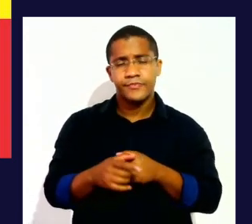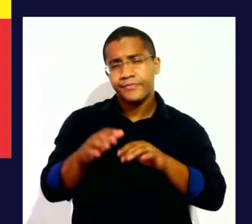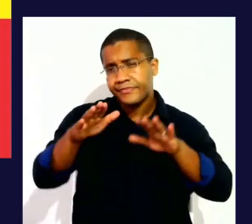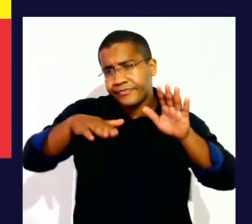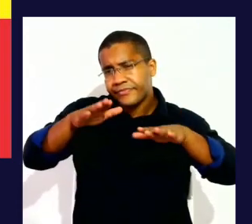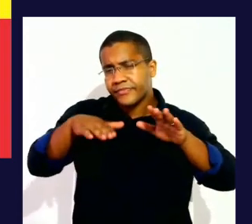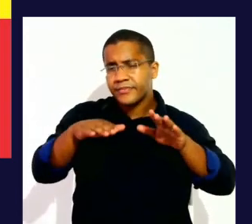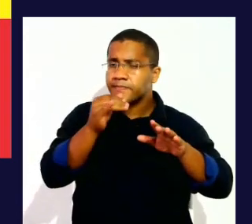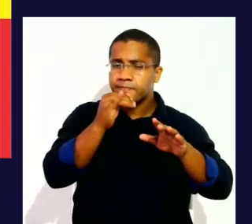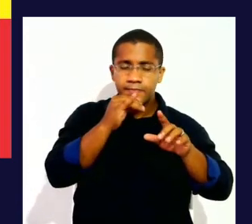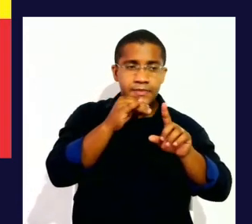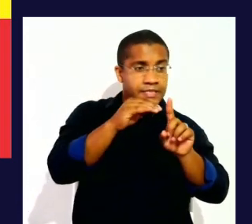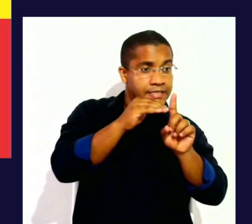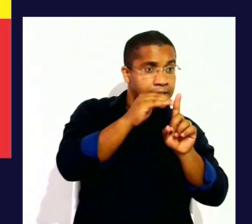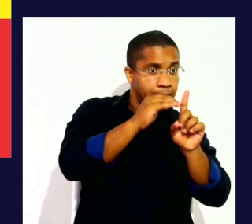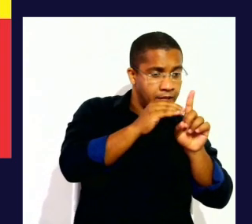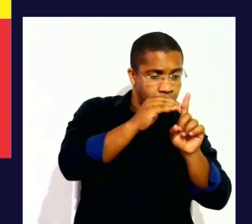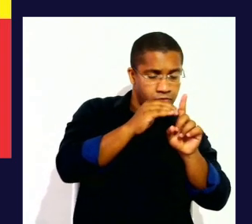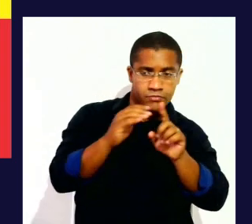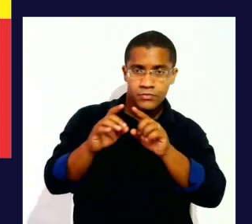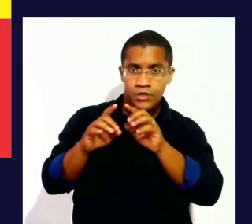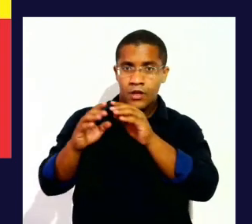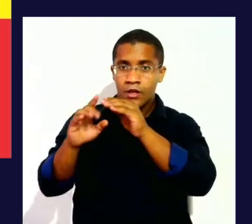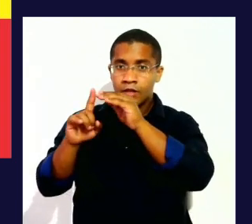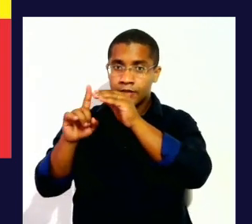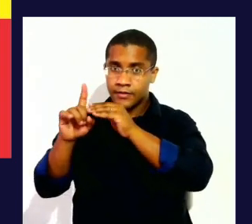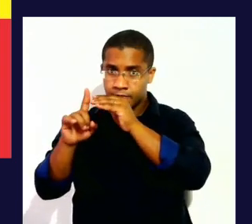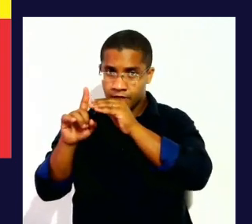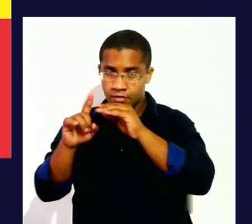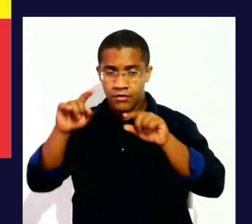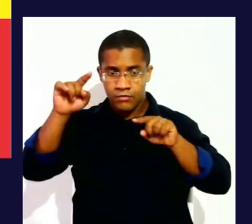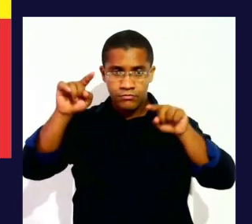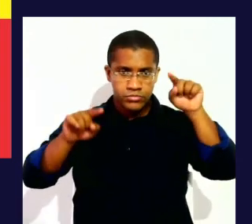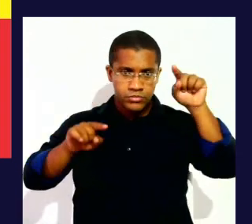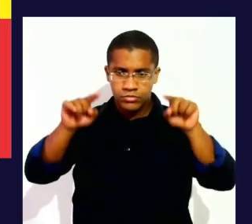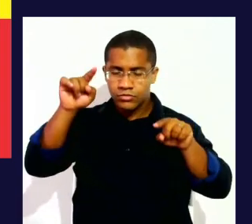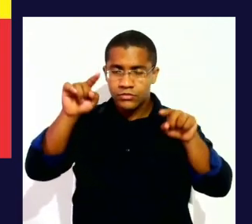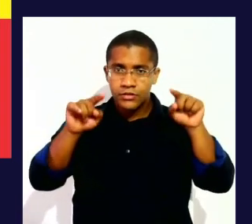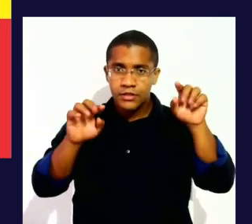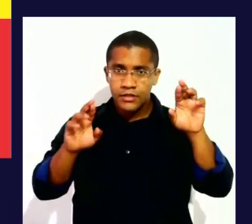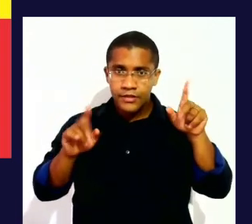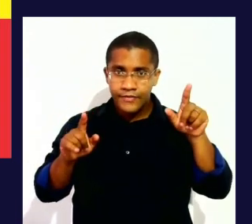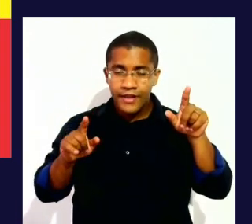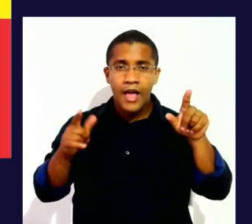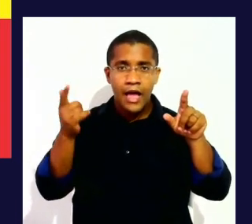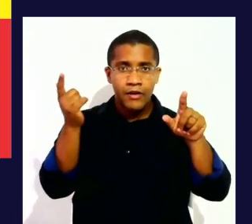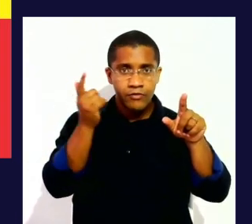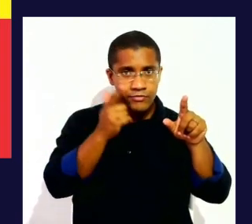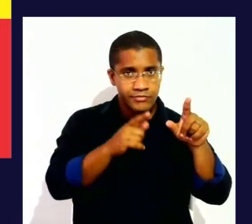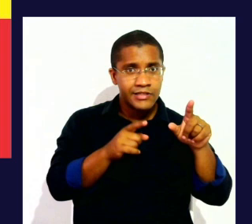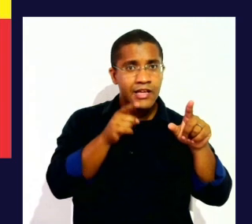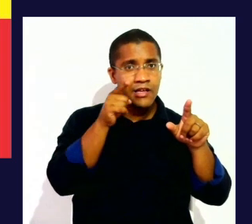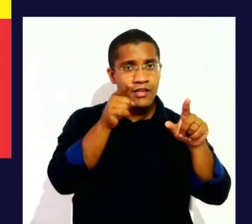Normalmente, temperaturas diferentes é que causam essa diferença de densidade entre as regiões.